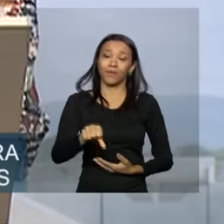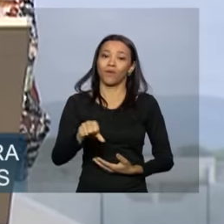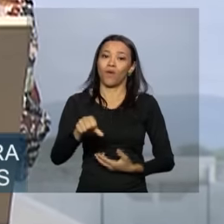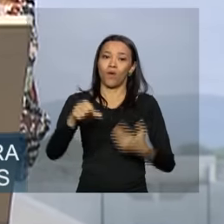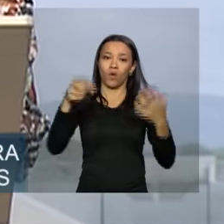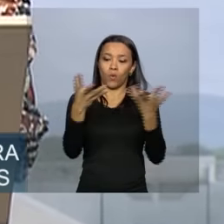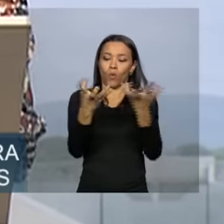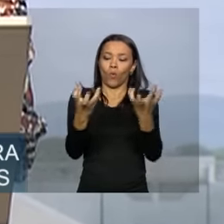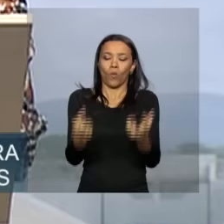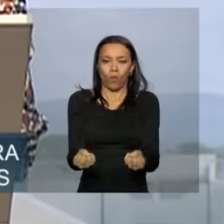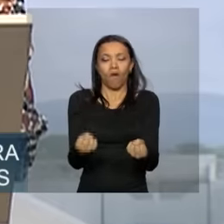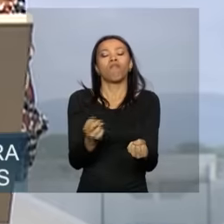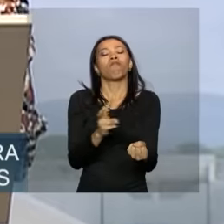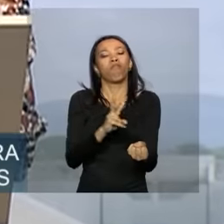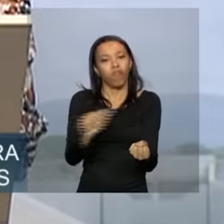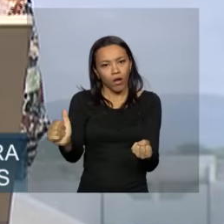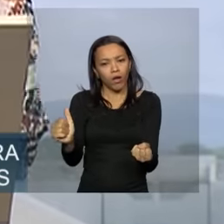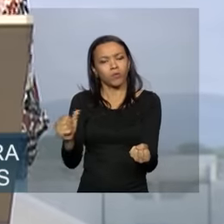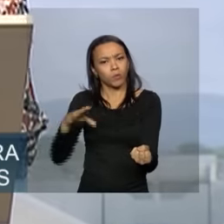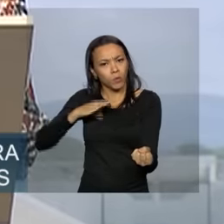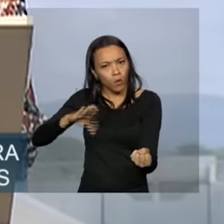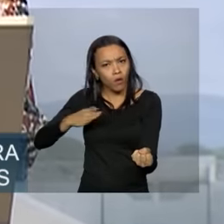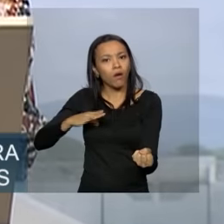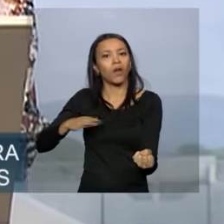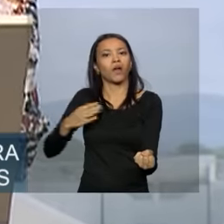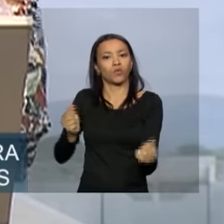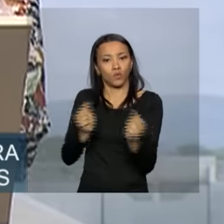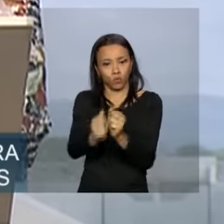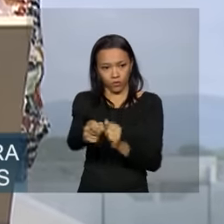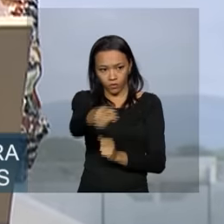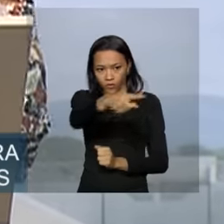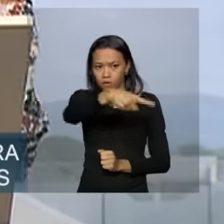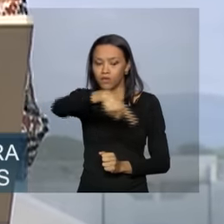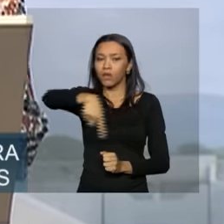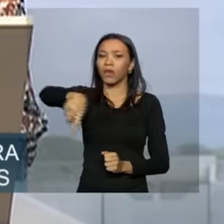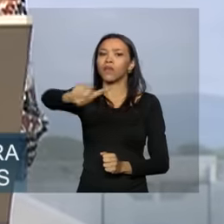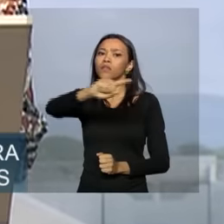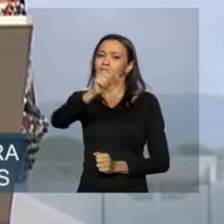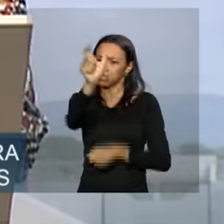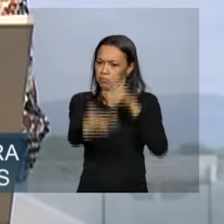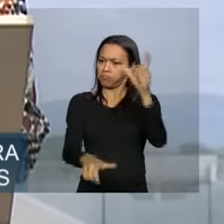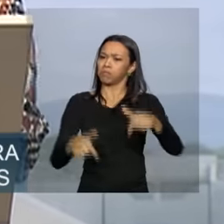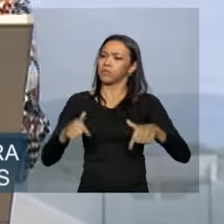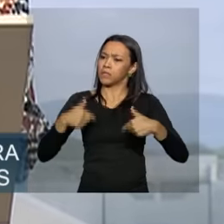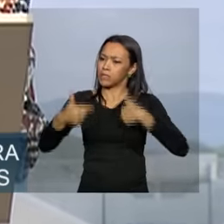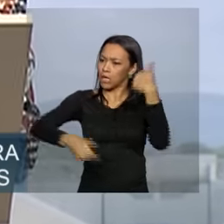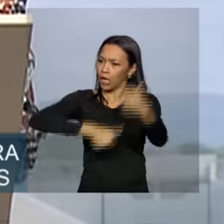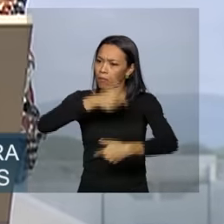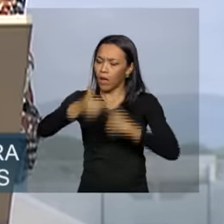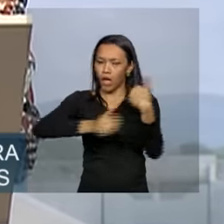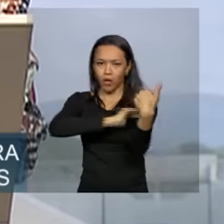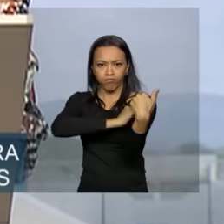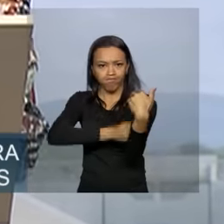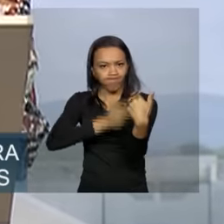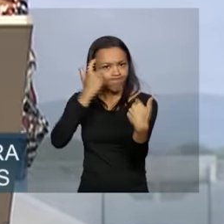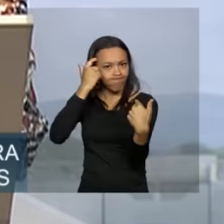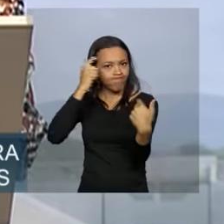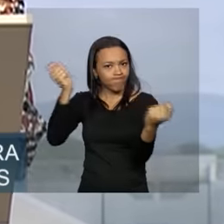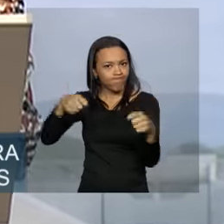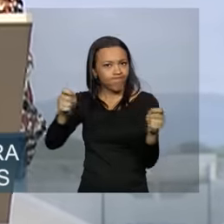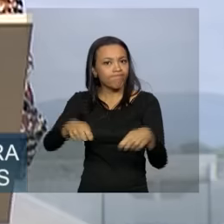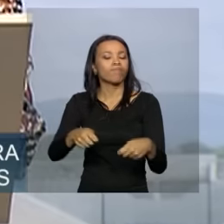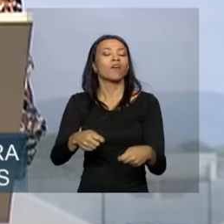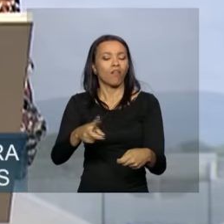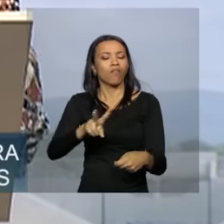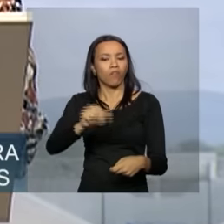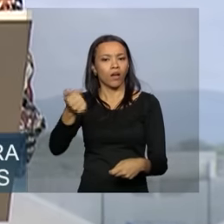nós vamos enfrentar com vocês, povo trabalhador, capaz e competente. Nós vamos